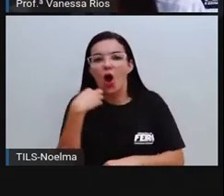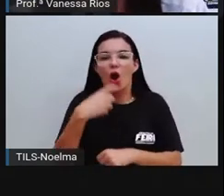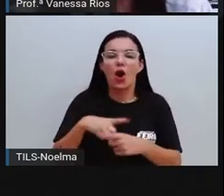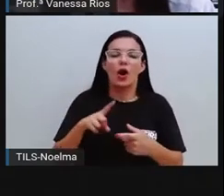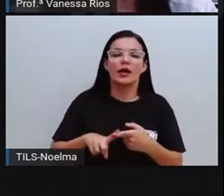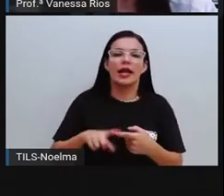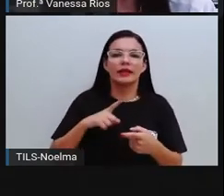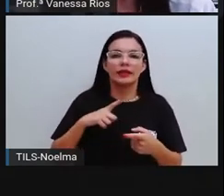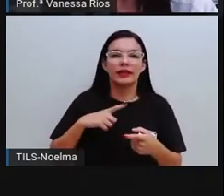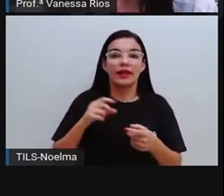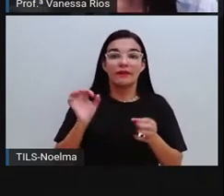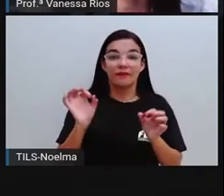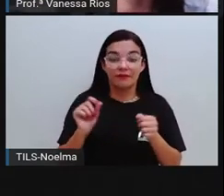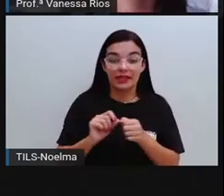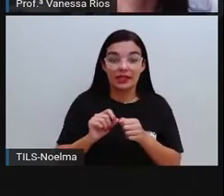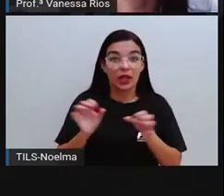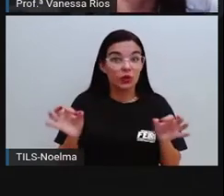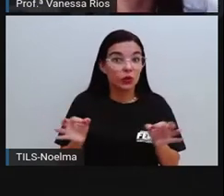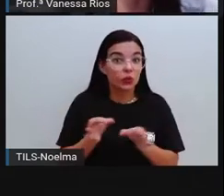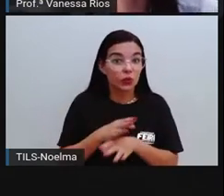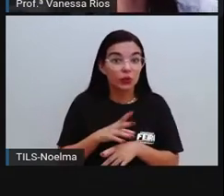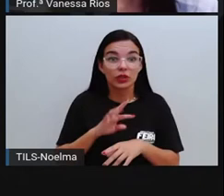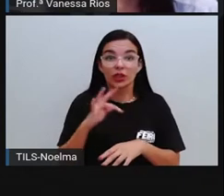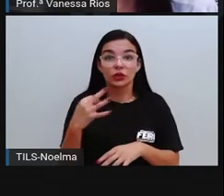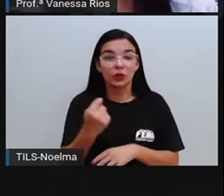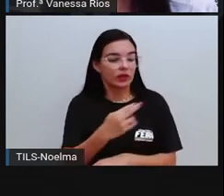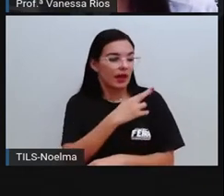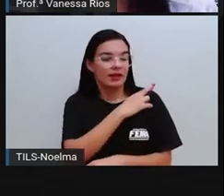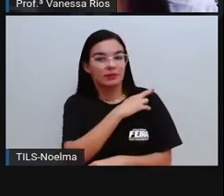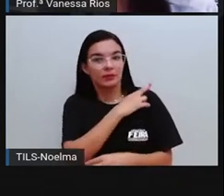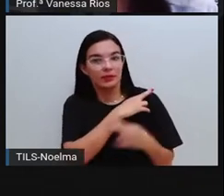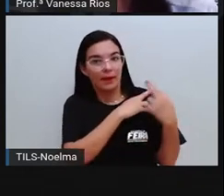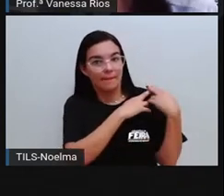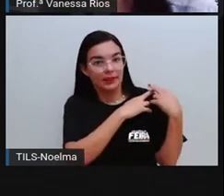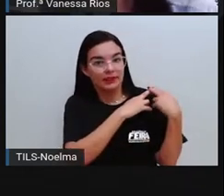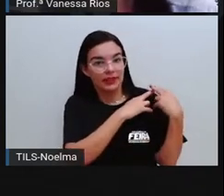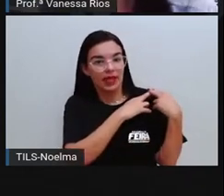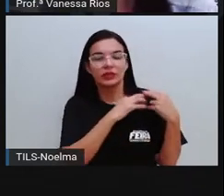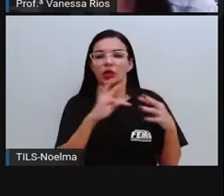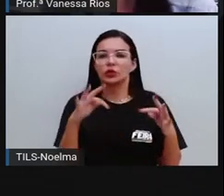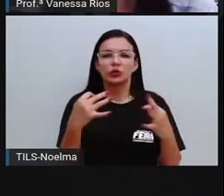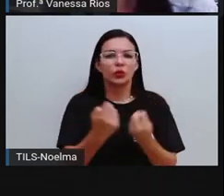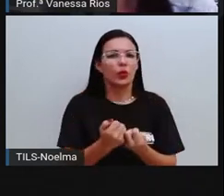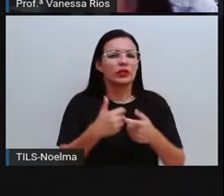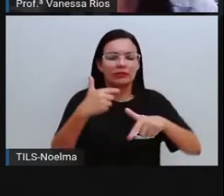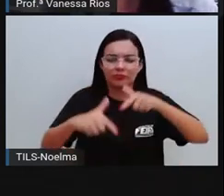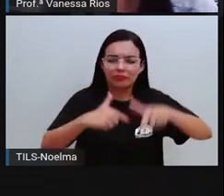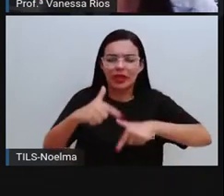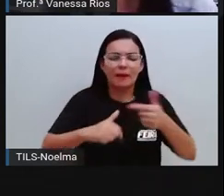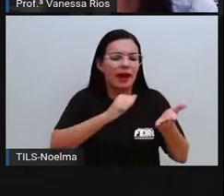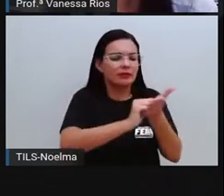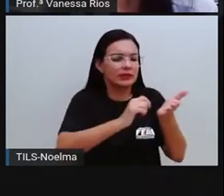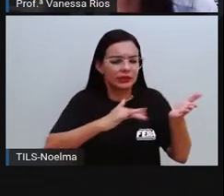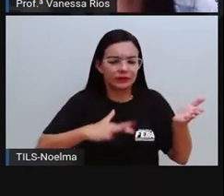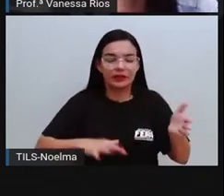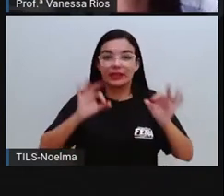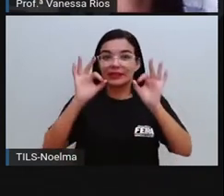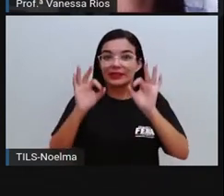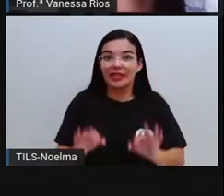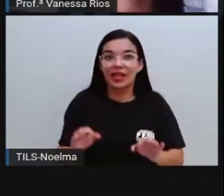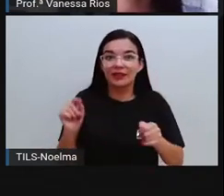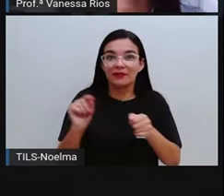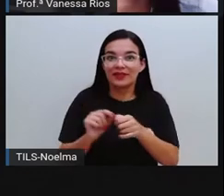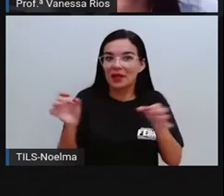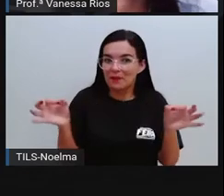suficientes e todas as responsabilidades e todas as atividades consigam ser cumpridas, algumas